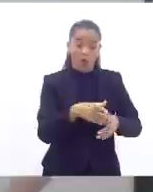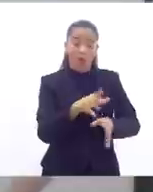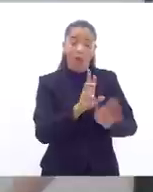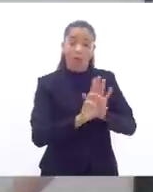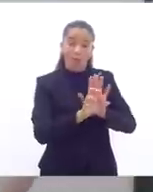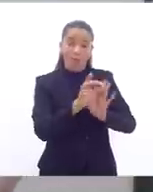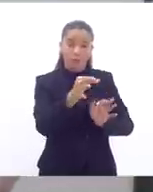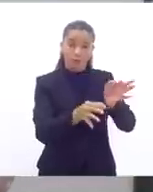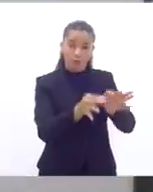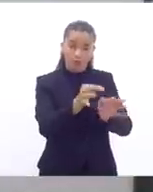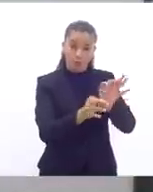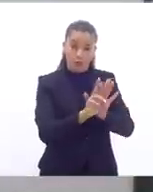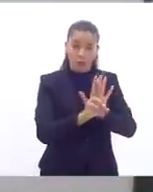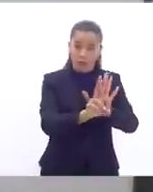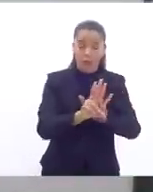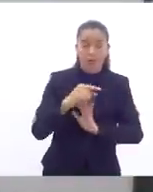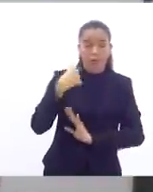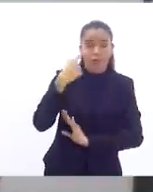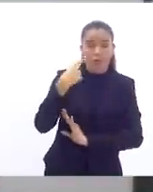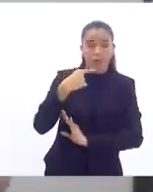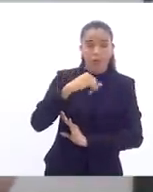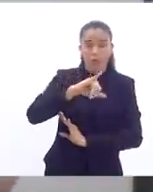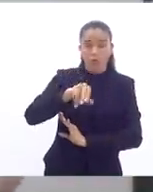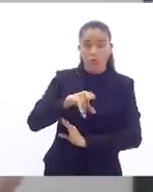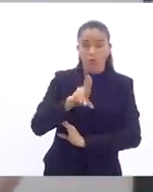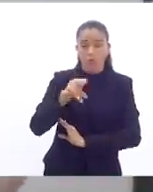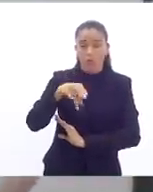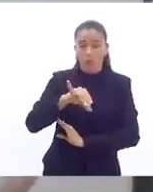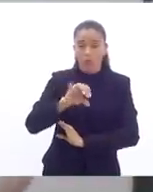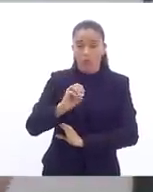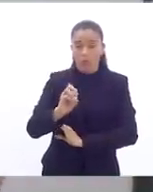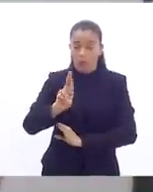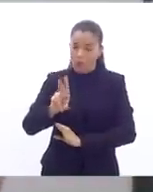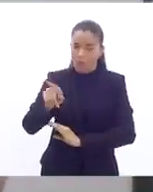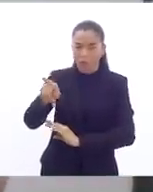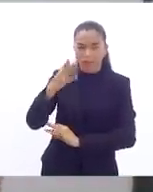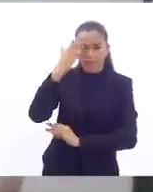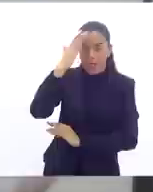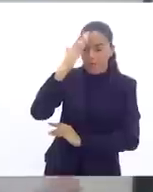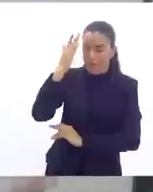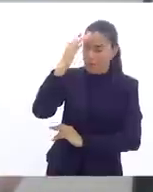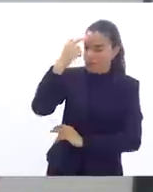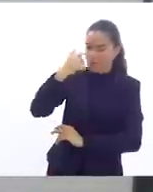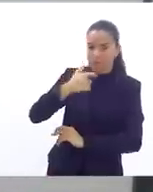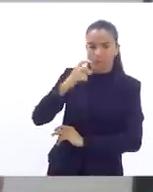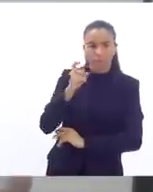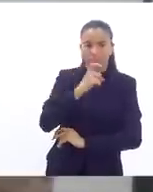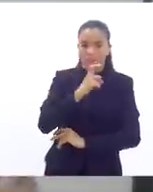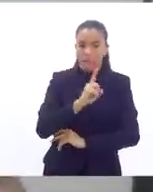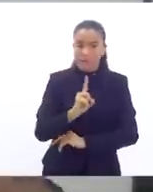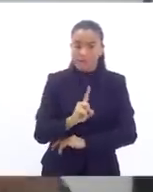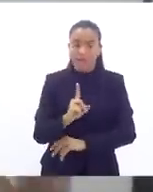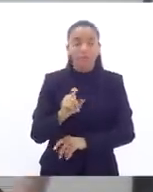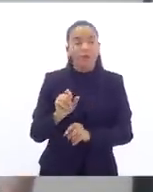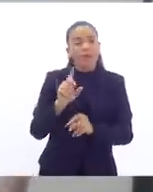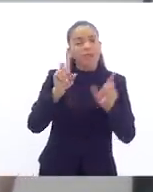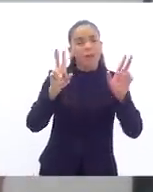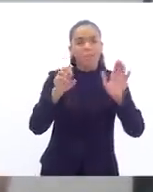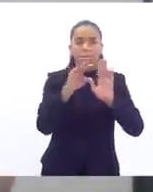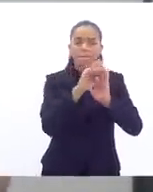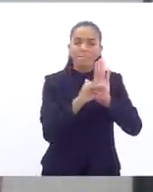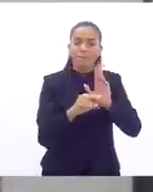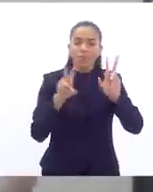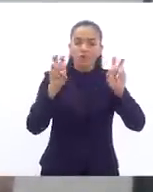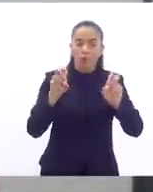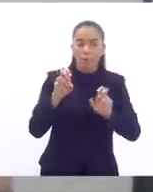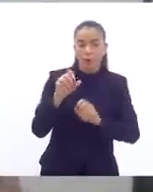ponta presente através do Dr junge que não que tá aqui não me deixa mentir é essa pauta de aposentado e pensionistas